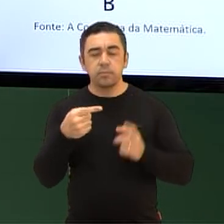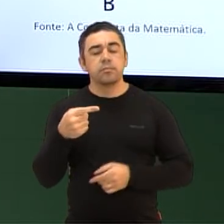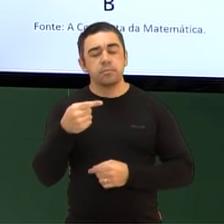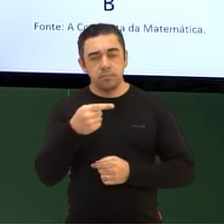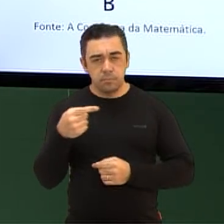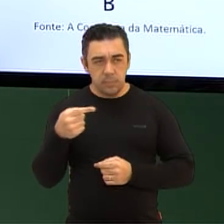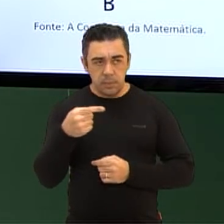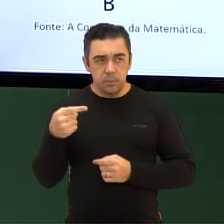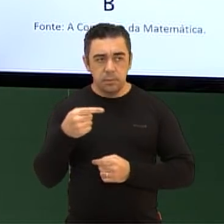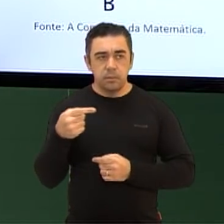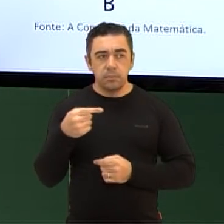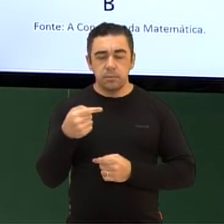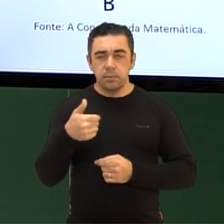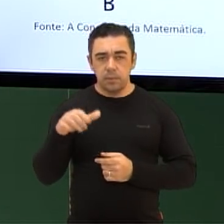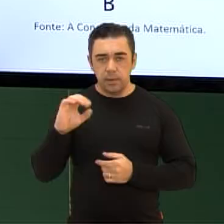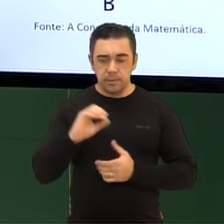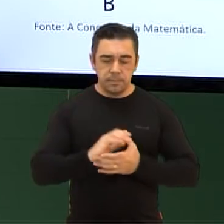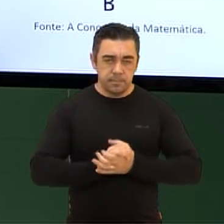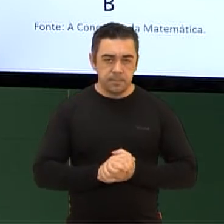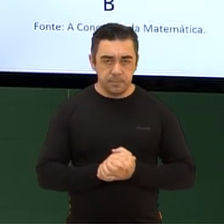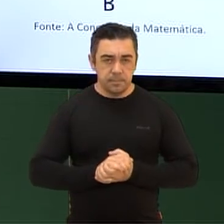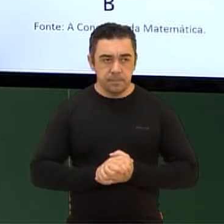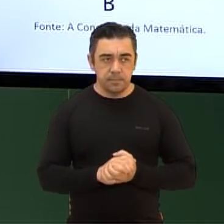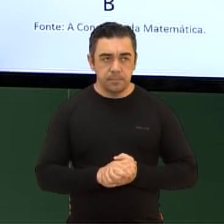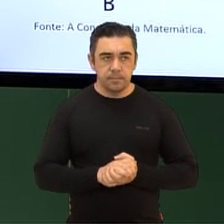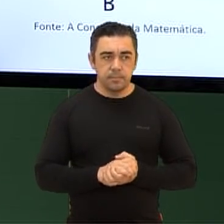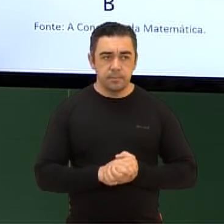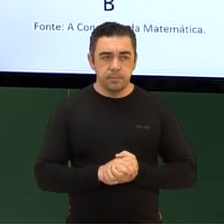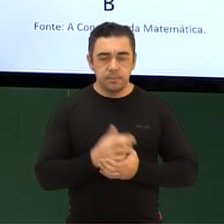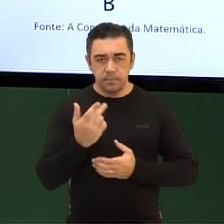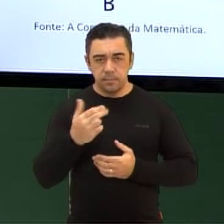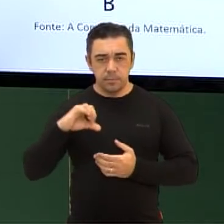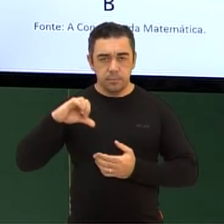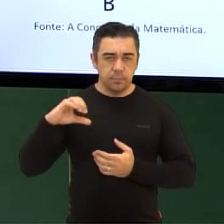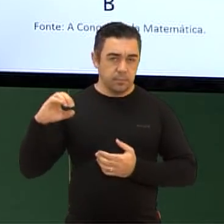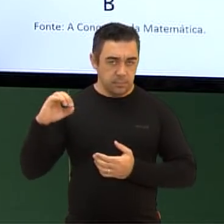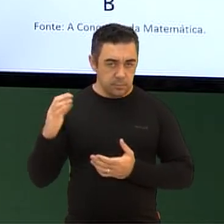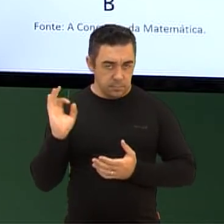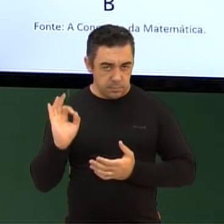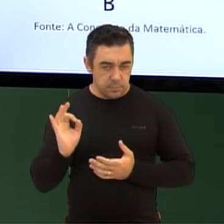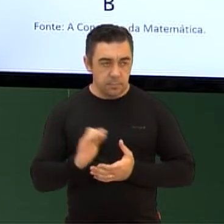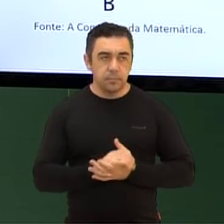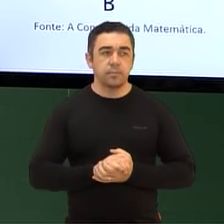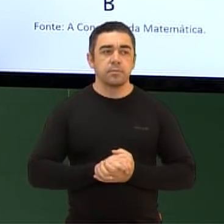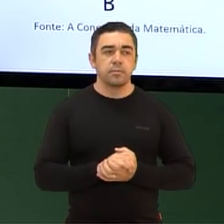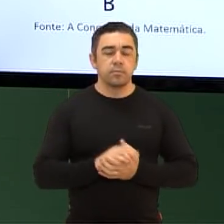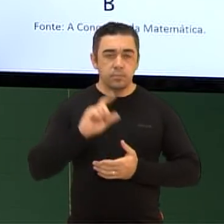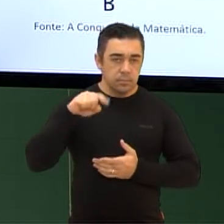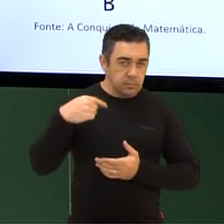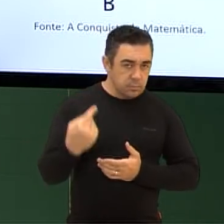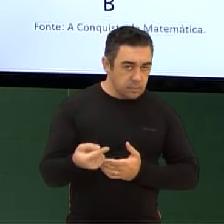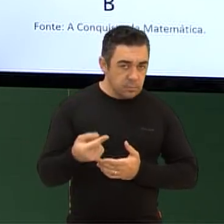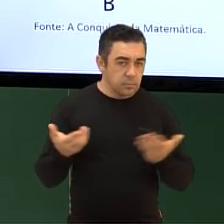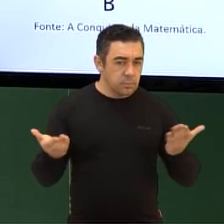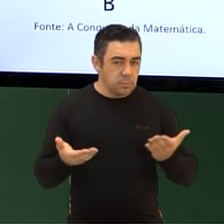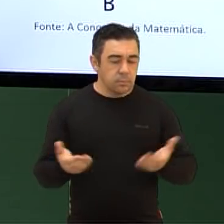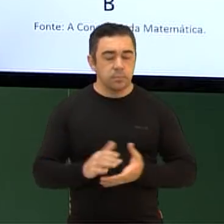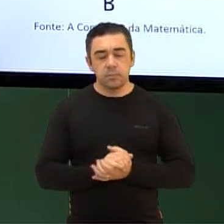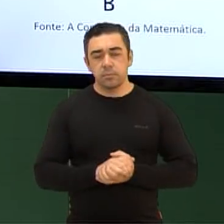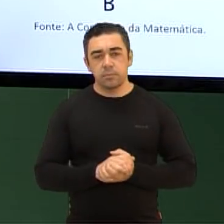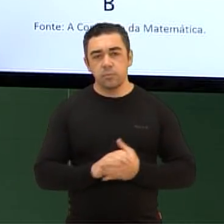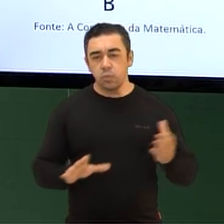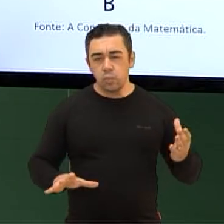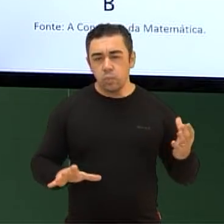tenho menos 10. Igual a 90 graus. Qual que é o próximo passo agora?